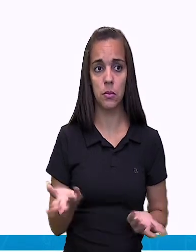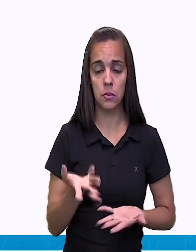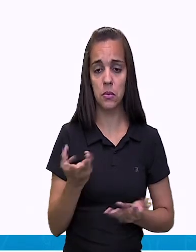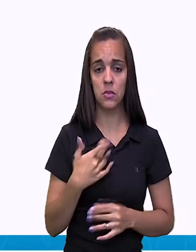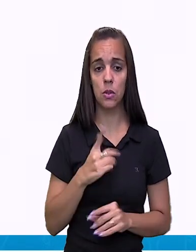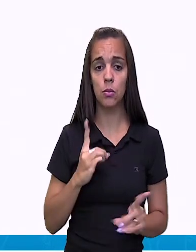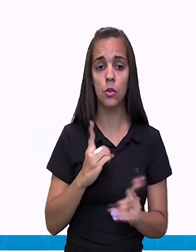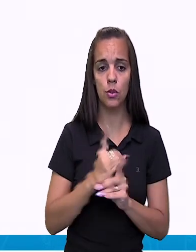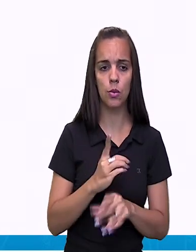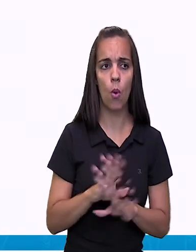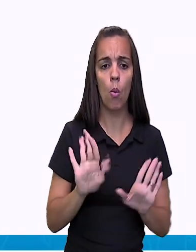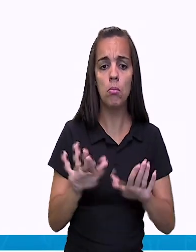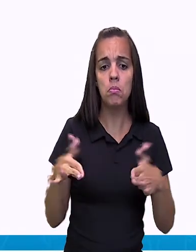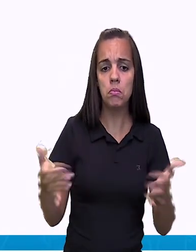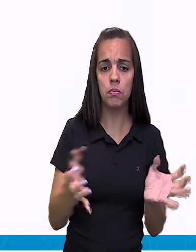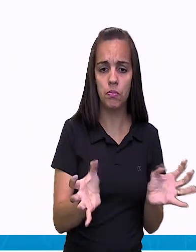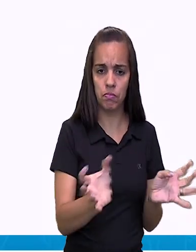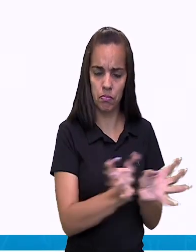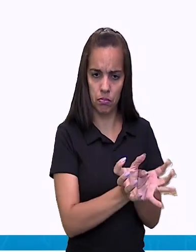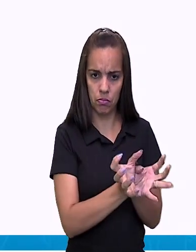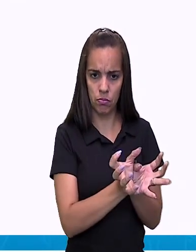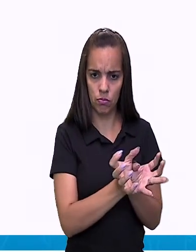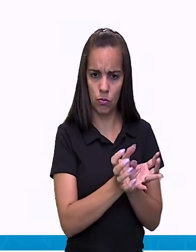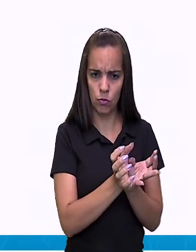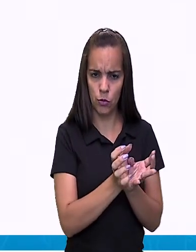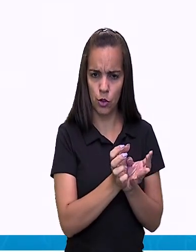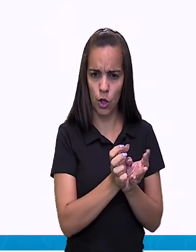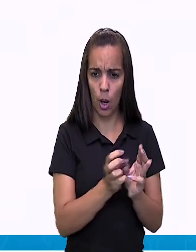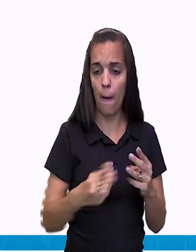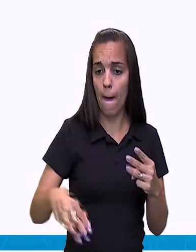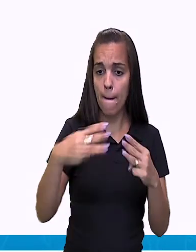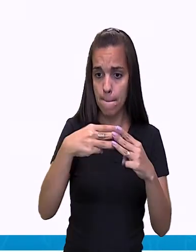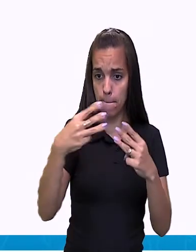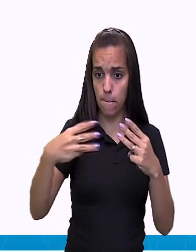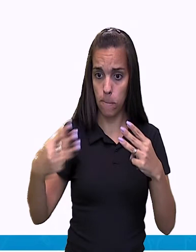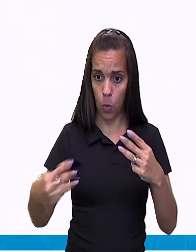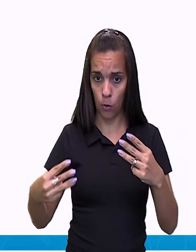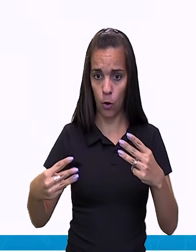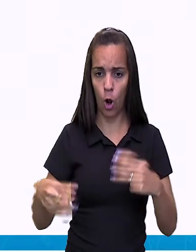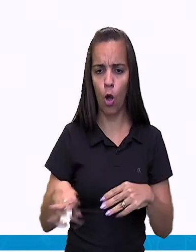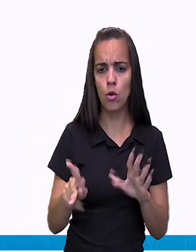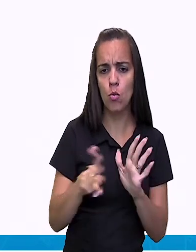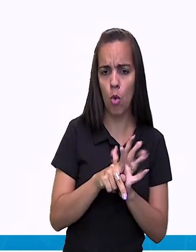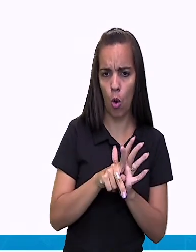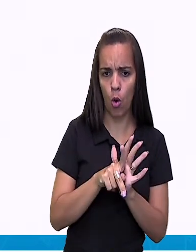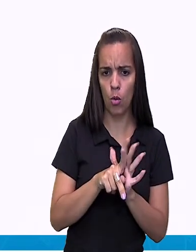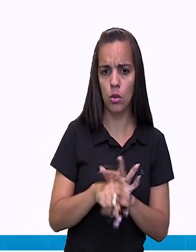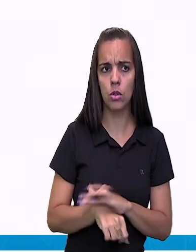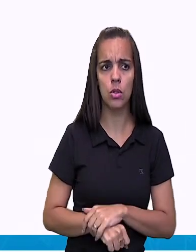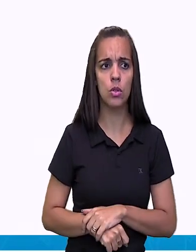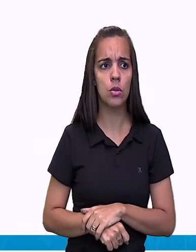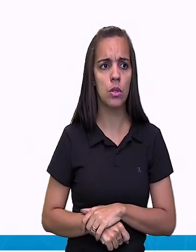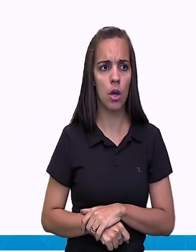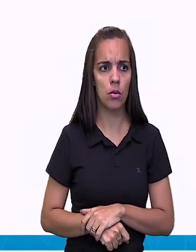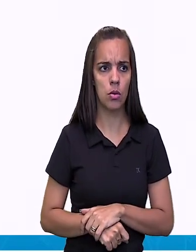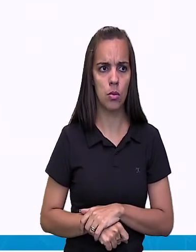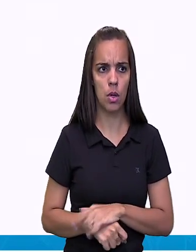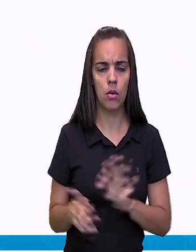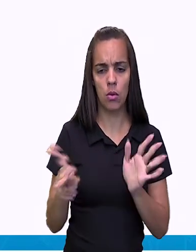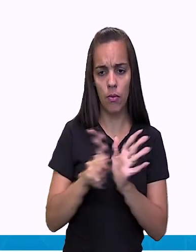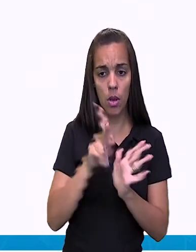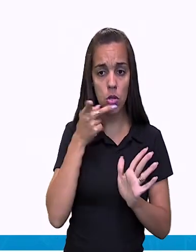precisa observar? Quanto à classe morfológica, quando eu falo classe morfológica, eu estou falando classe